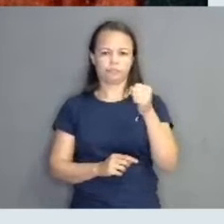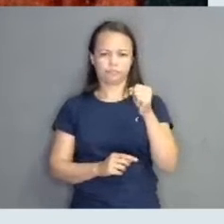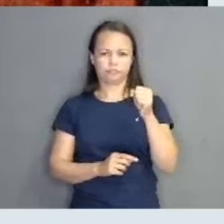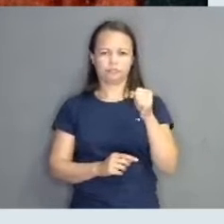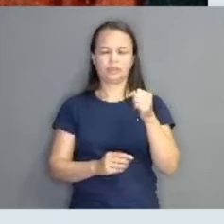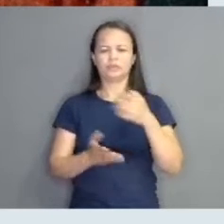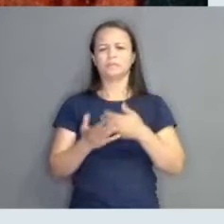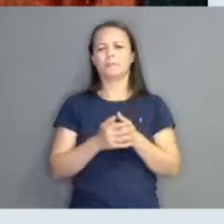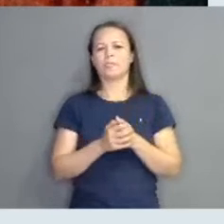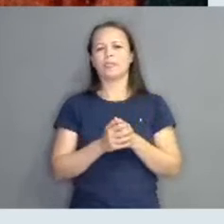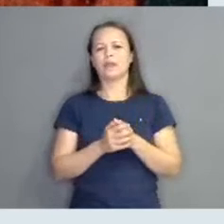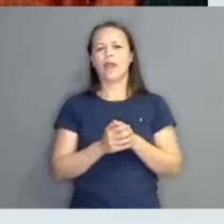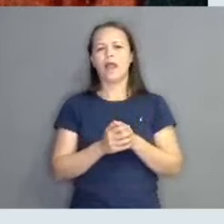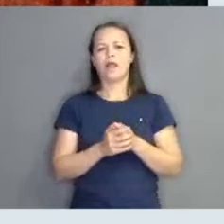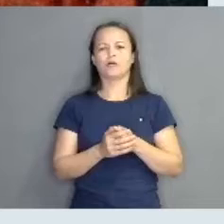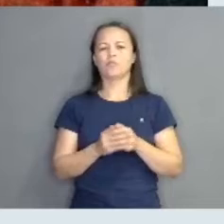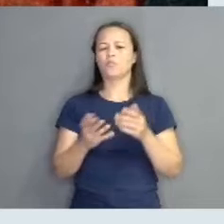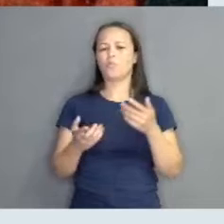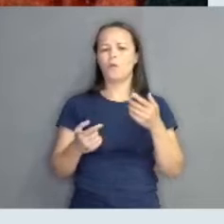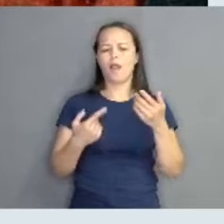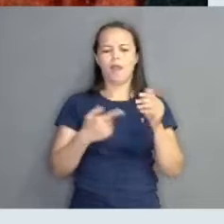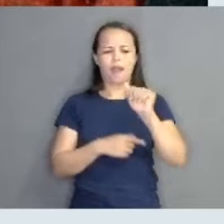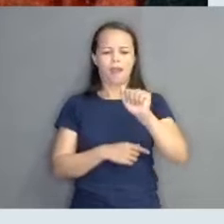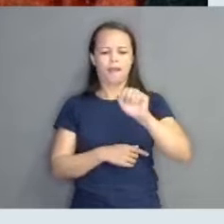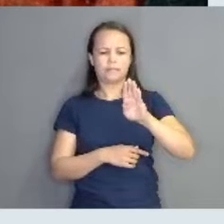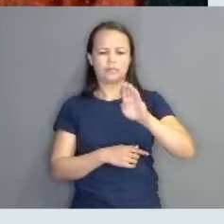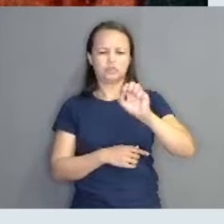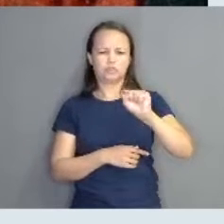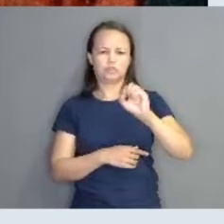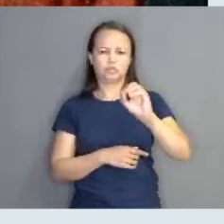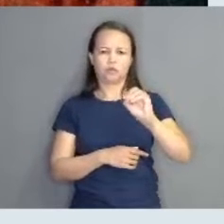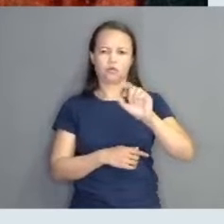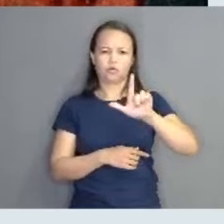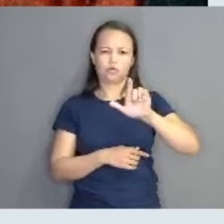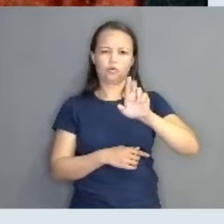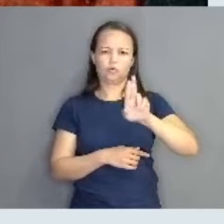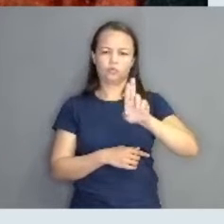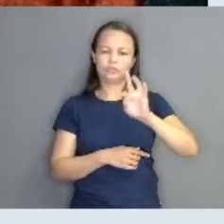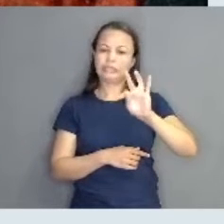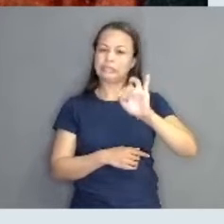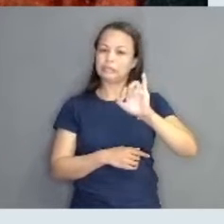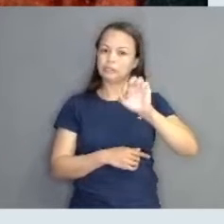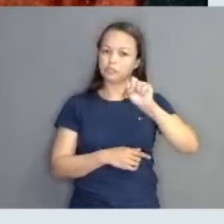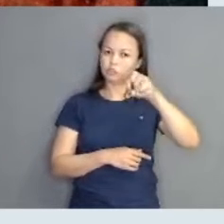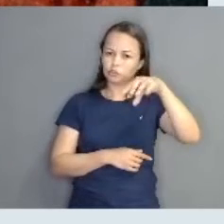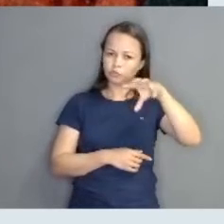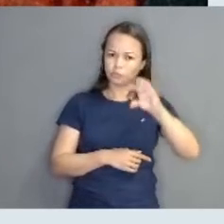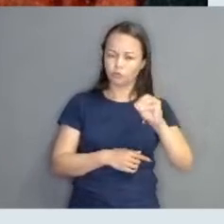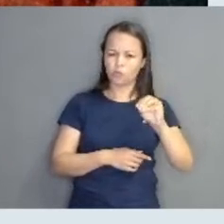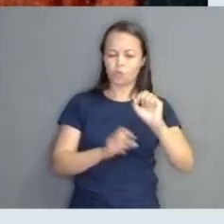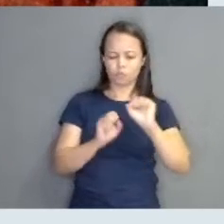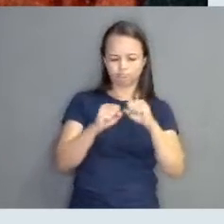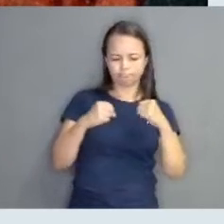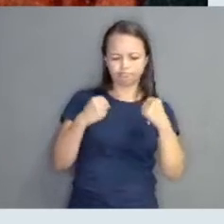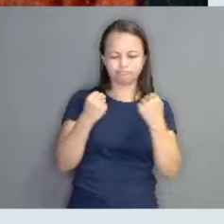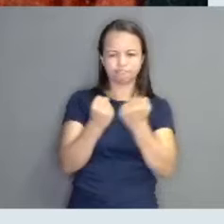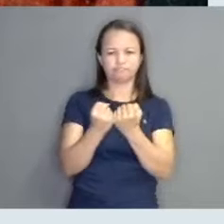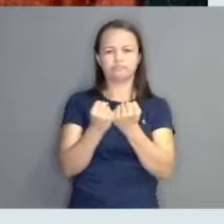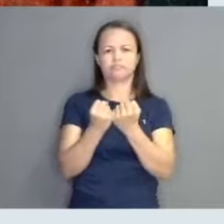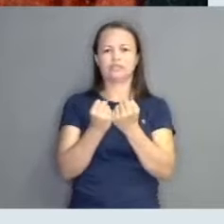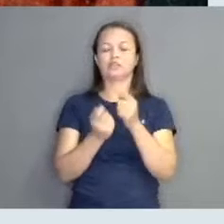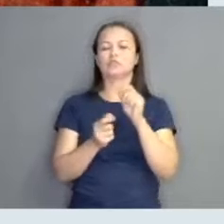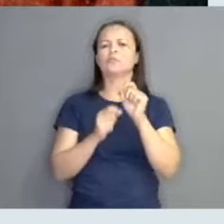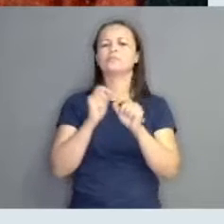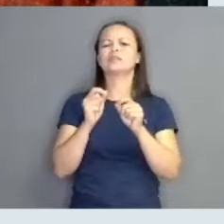Como assim, professor Flávio? Explique. Bom, gente, o rei, ele queria